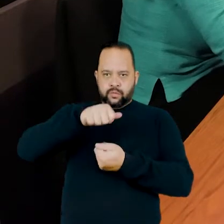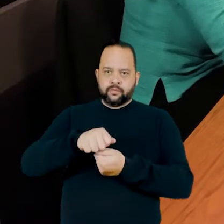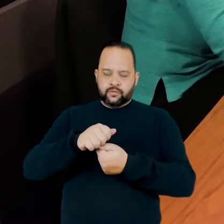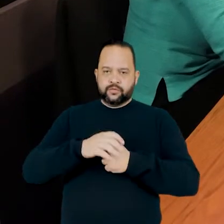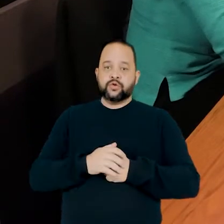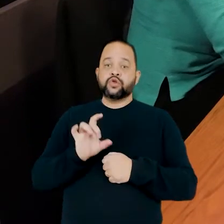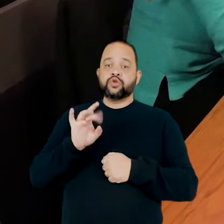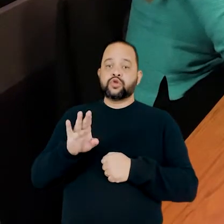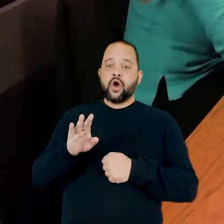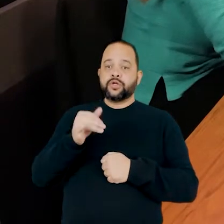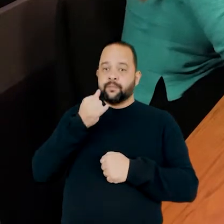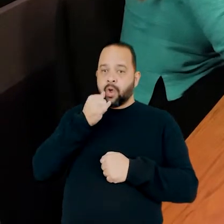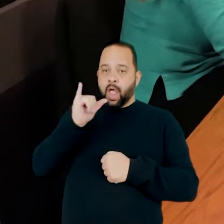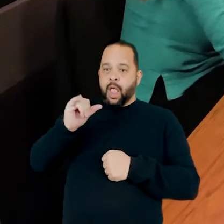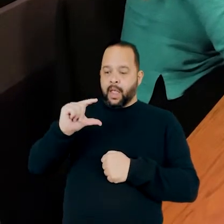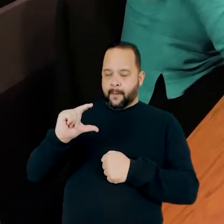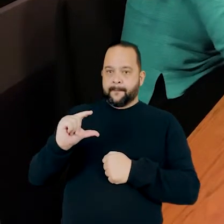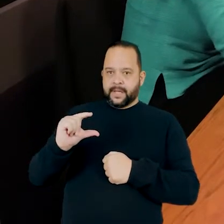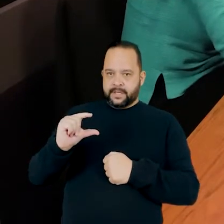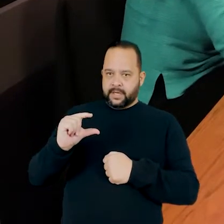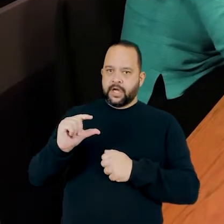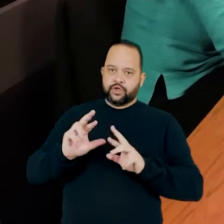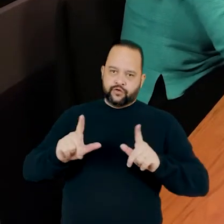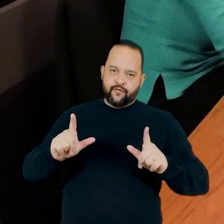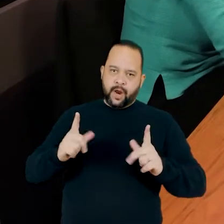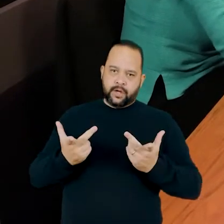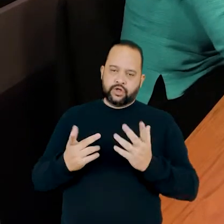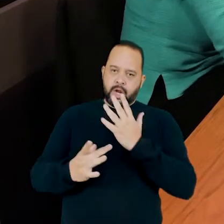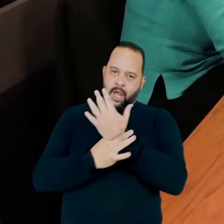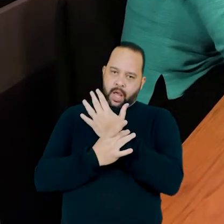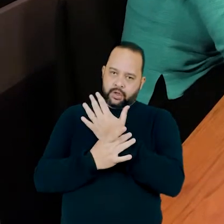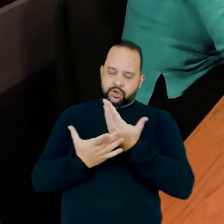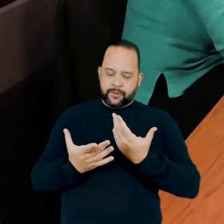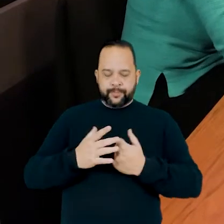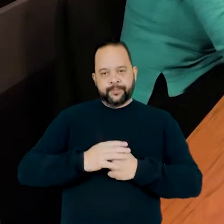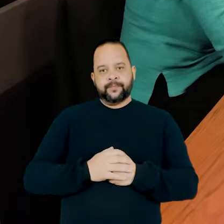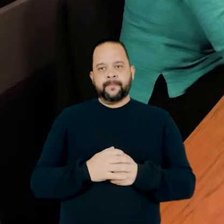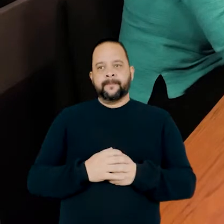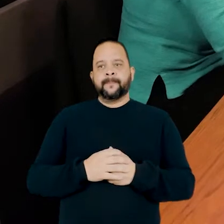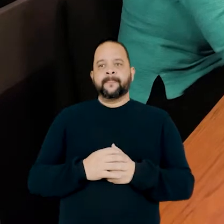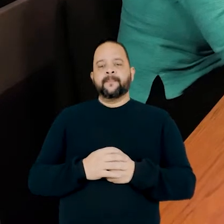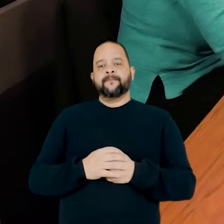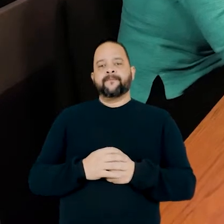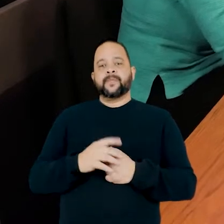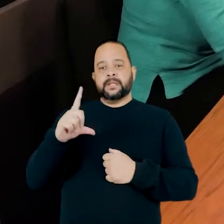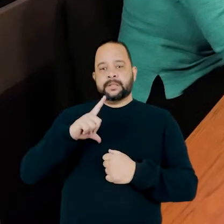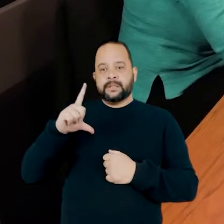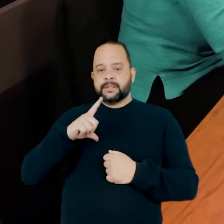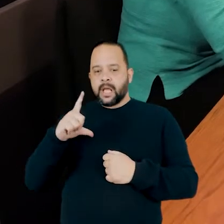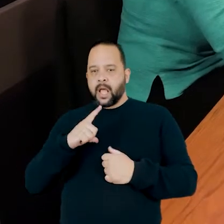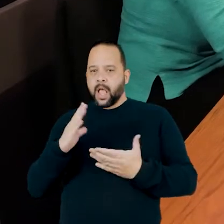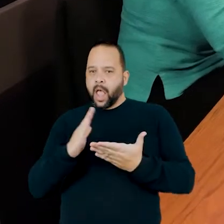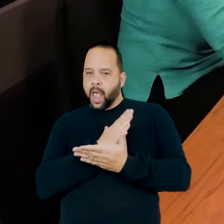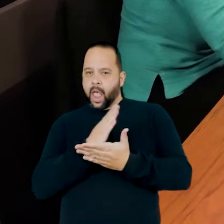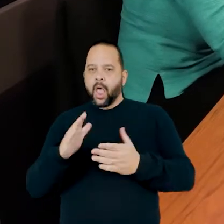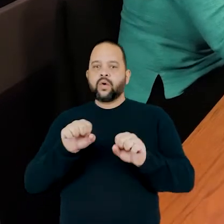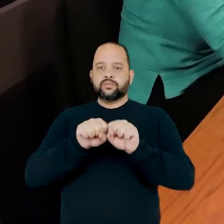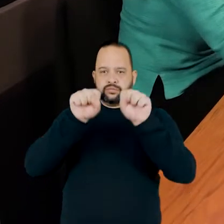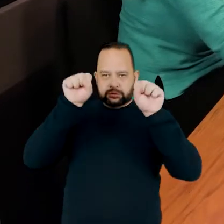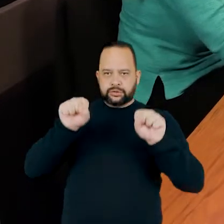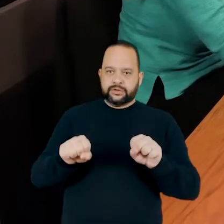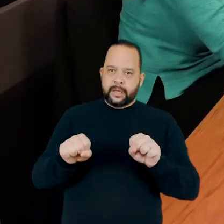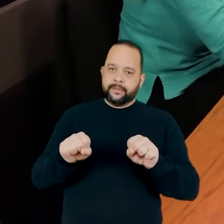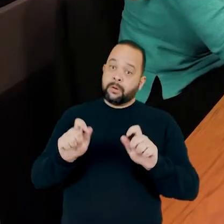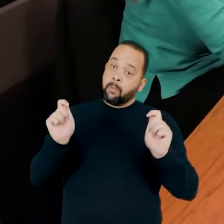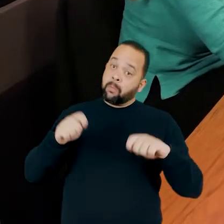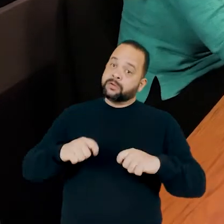Com exceção das baterias, mas ela é uma garantia global, tá? Tem alguns sistemas que você